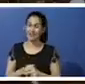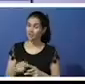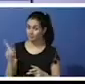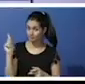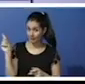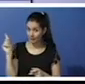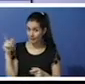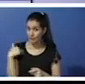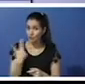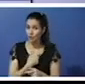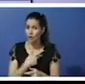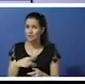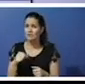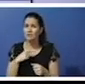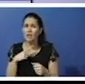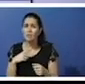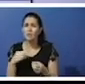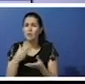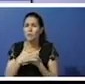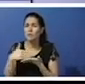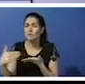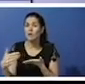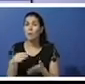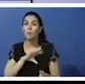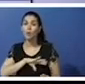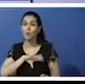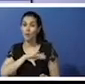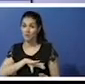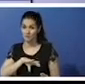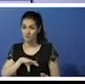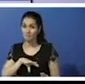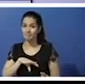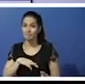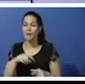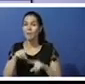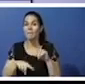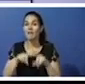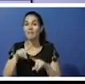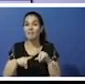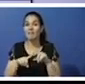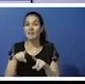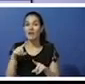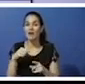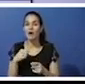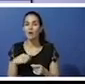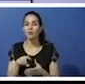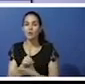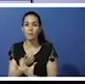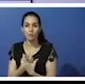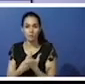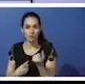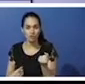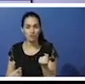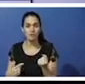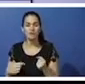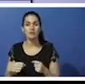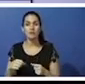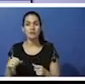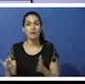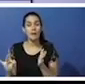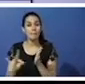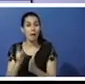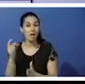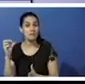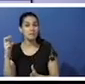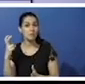Aqui nós vamos começar com as atividades de língua portuguesa do material impresso lá na página 52, tá?